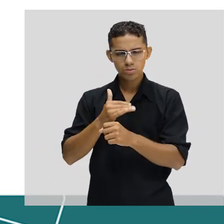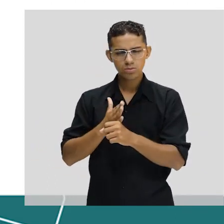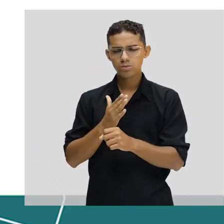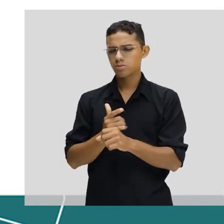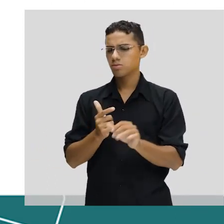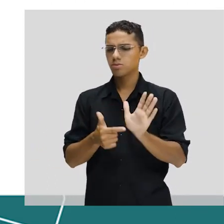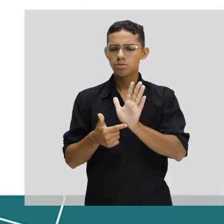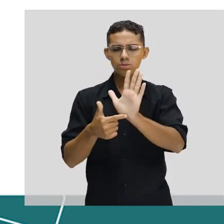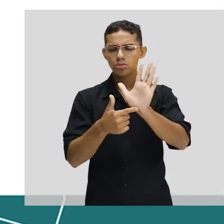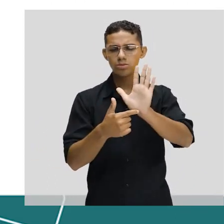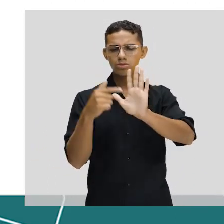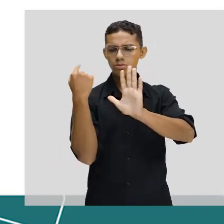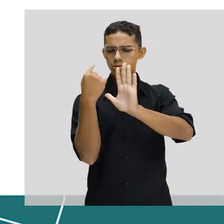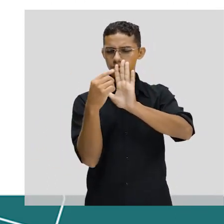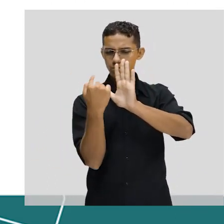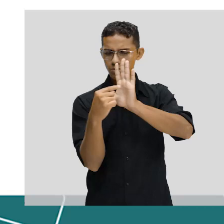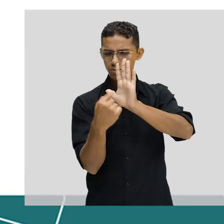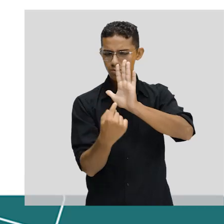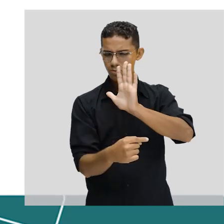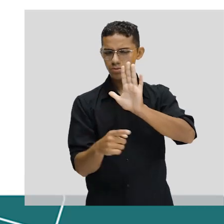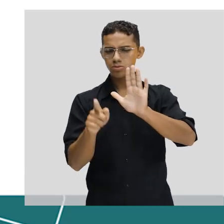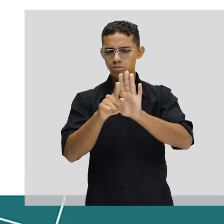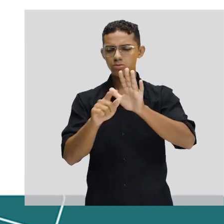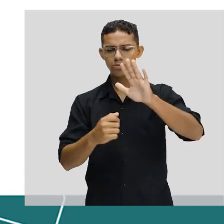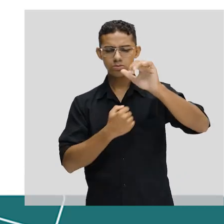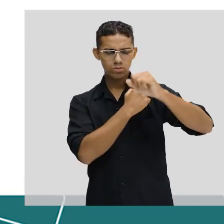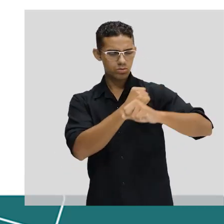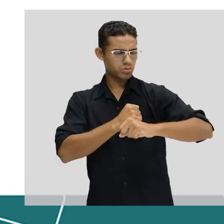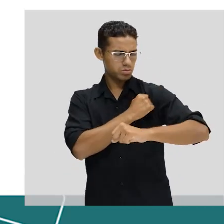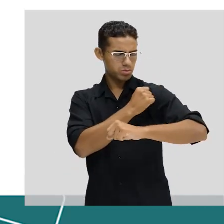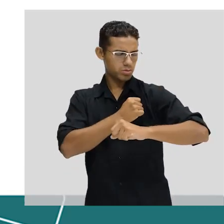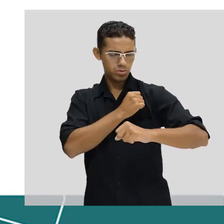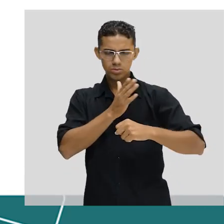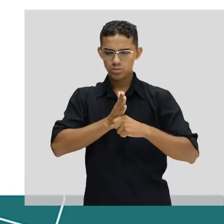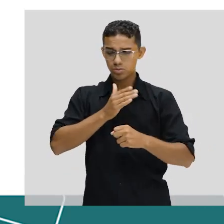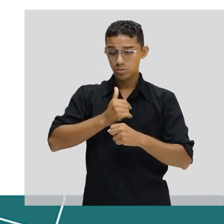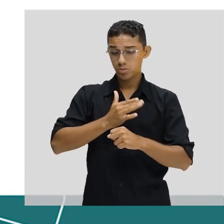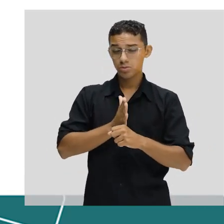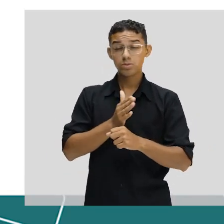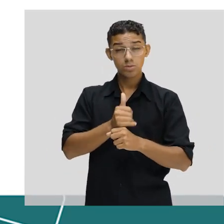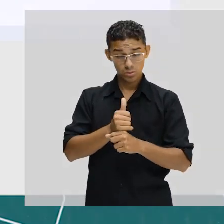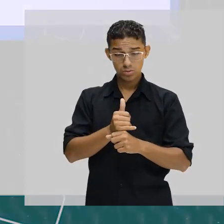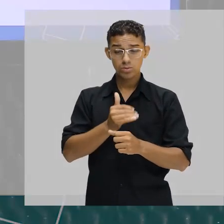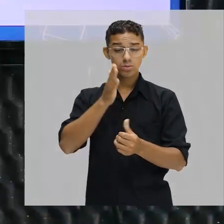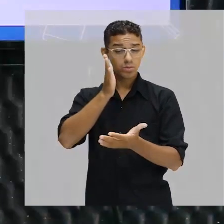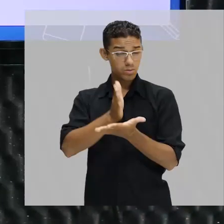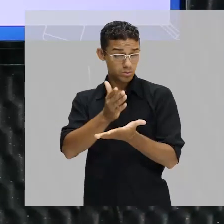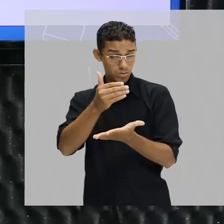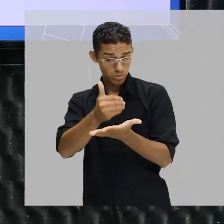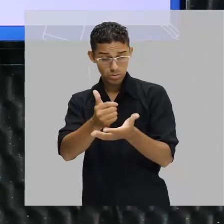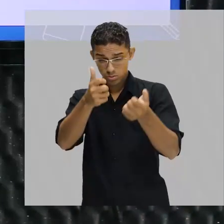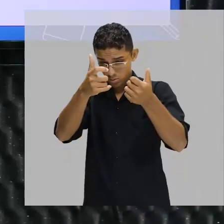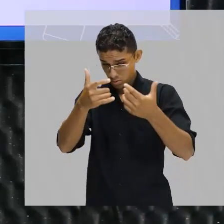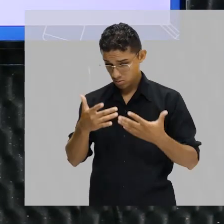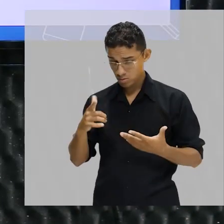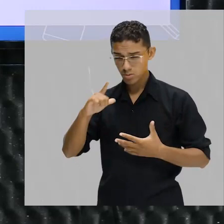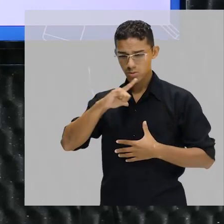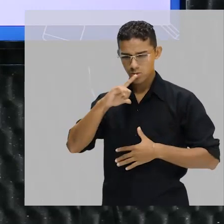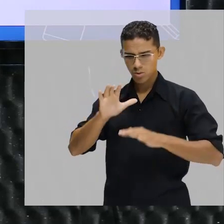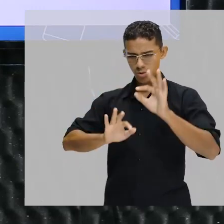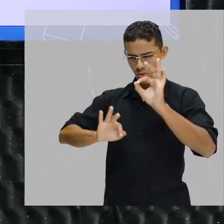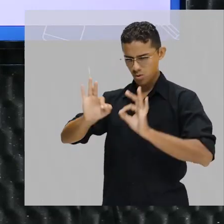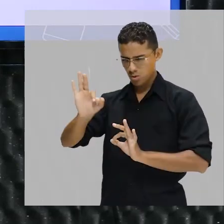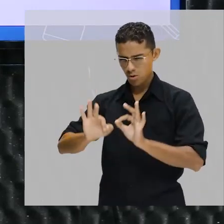de ingredientes necessários. Então, estou falando de um texto descritivo, assim como ele também apresenta o modo de